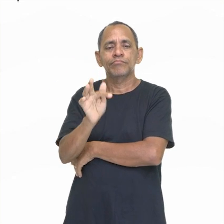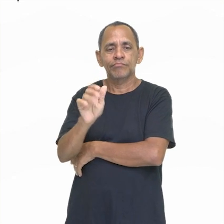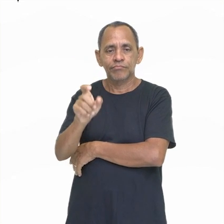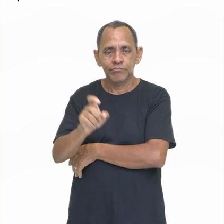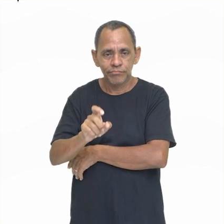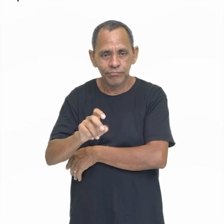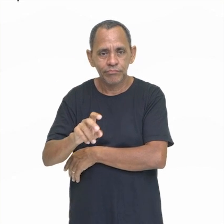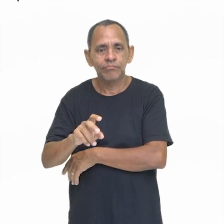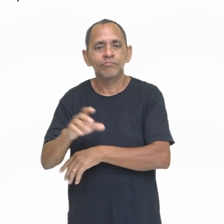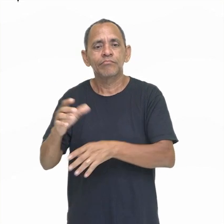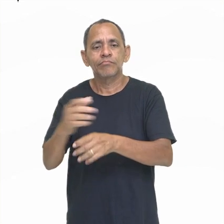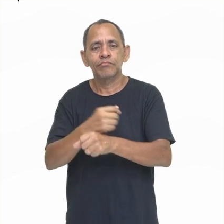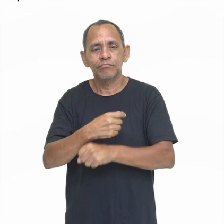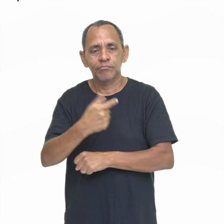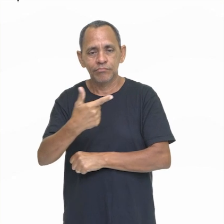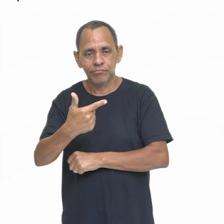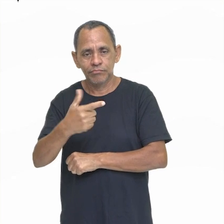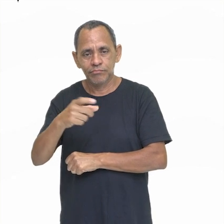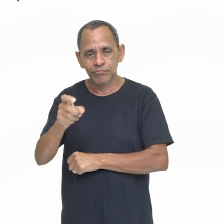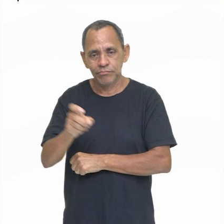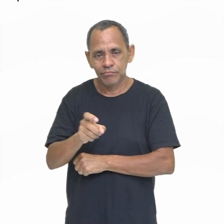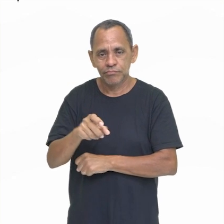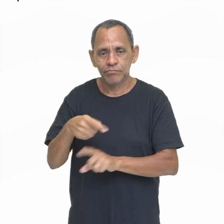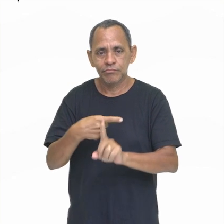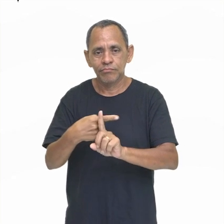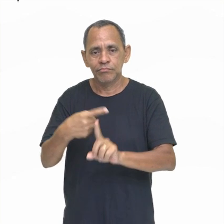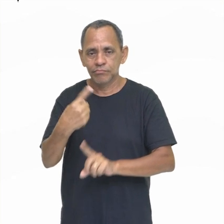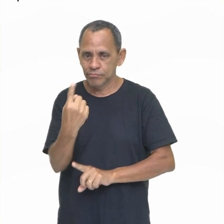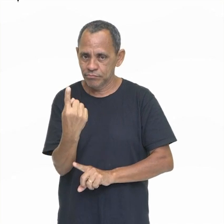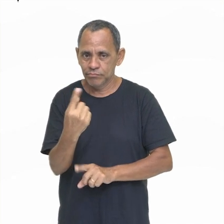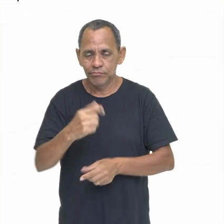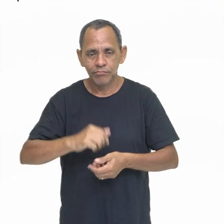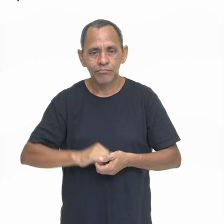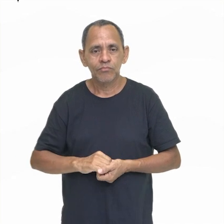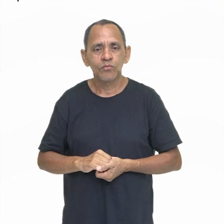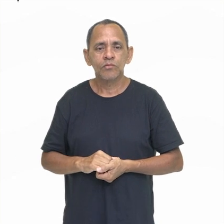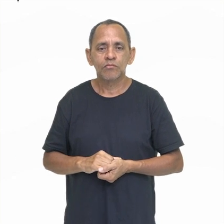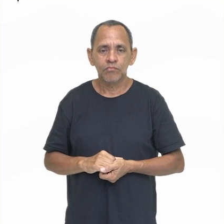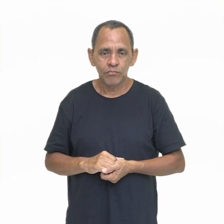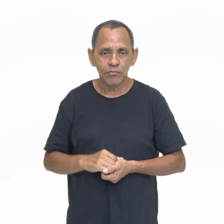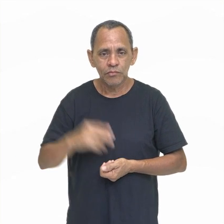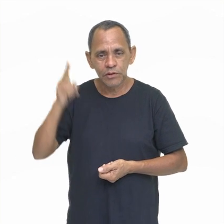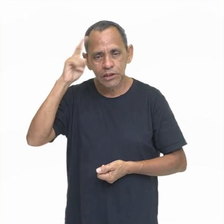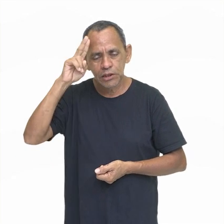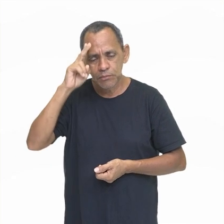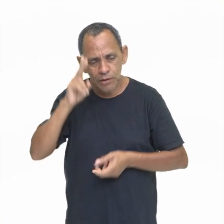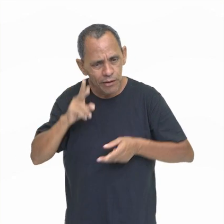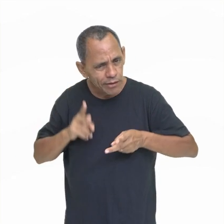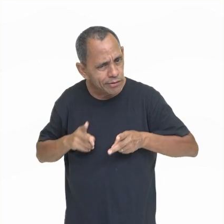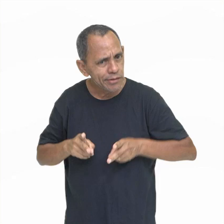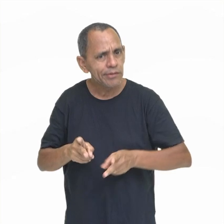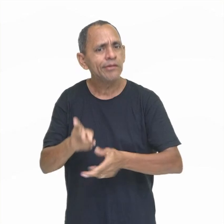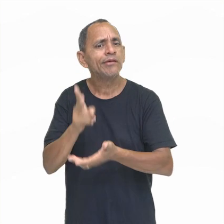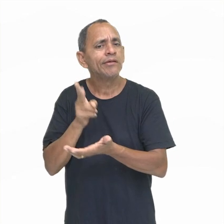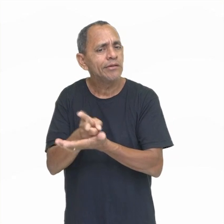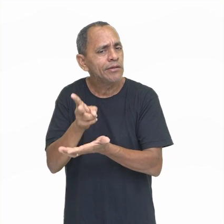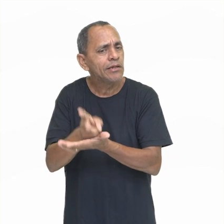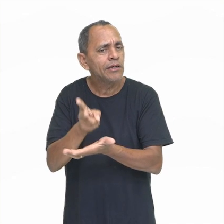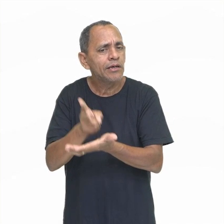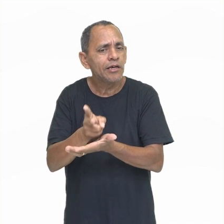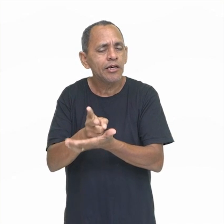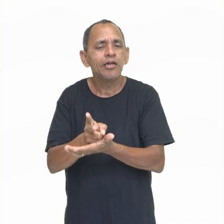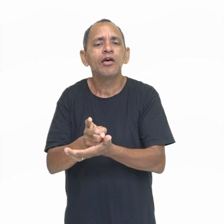2x + 1 lembrando mais uma vez que a gente sempre vai comparar com aquela forma